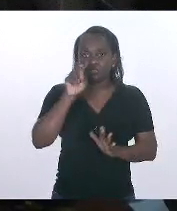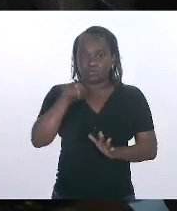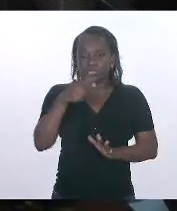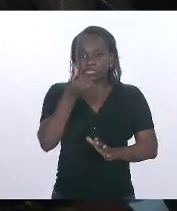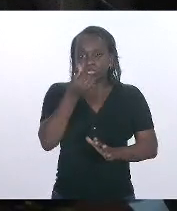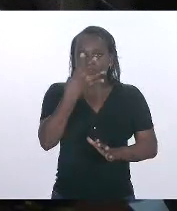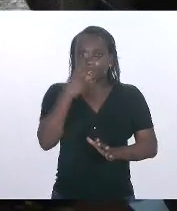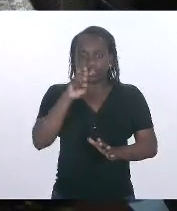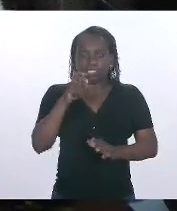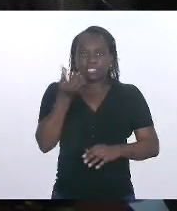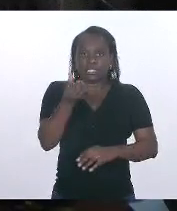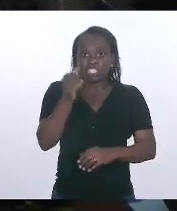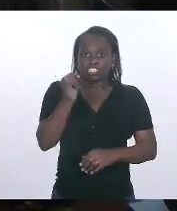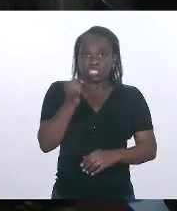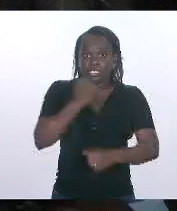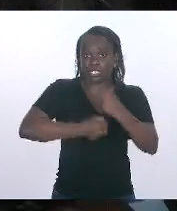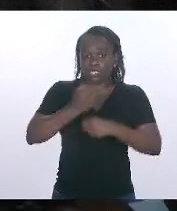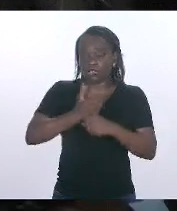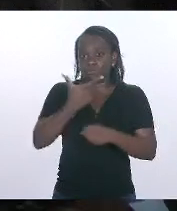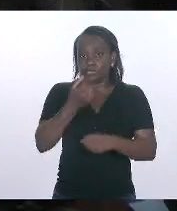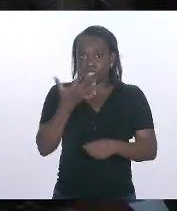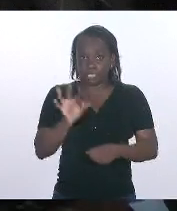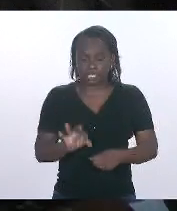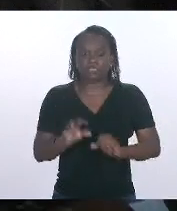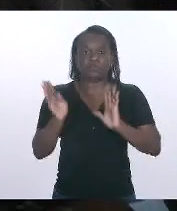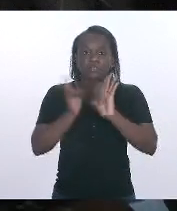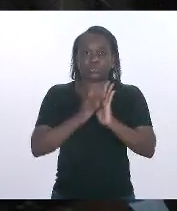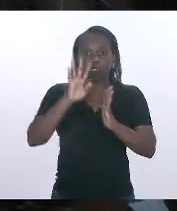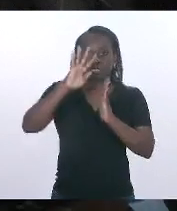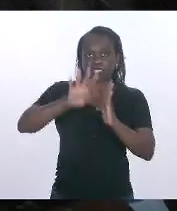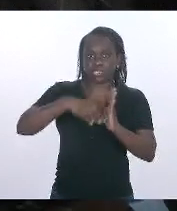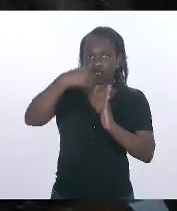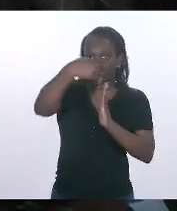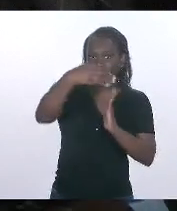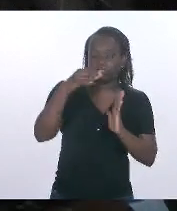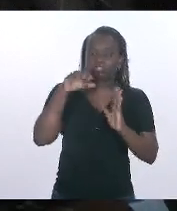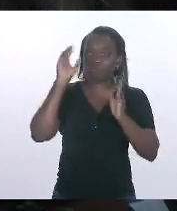5.645, de 6 de janeiro de 2010, incluindo no calendário oficial